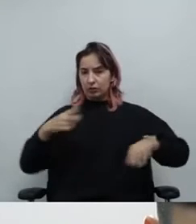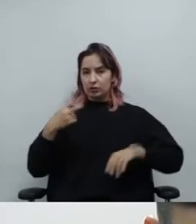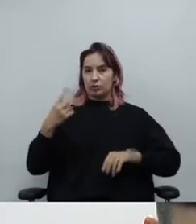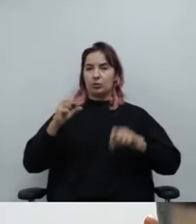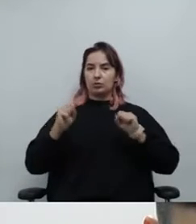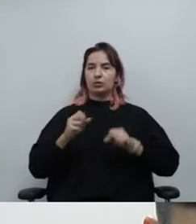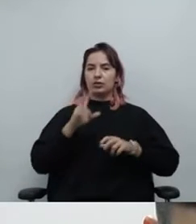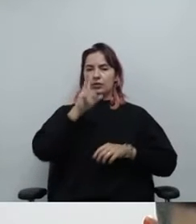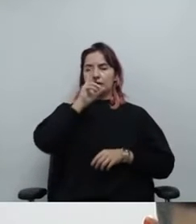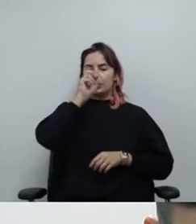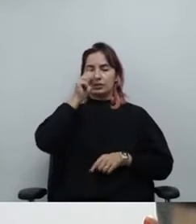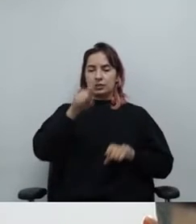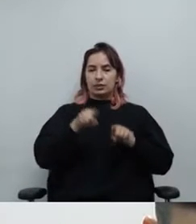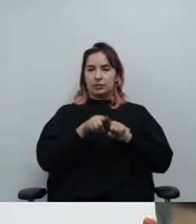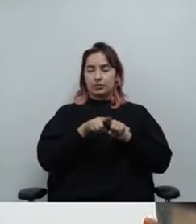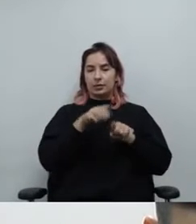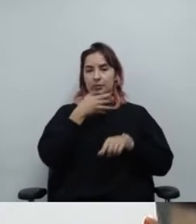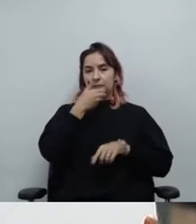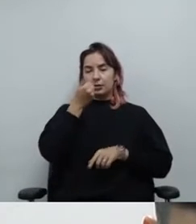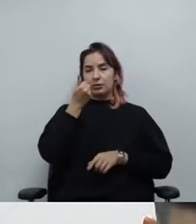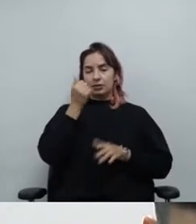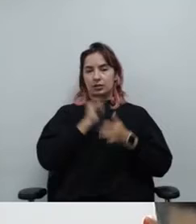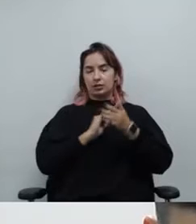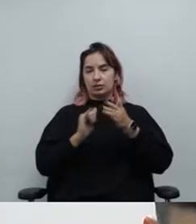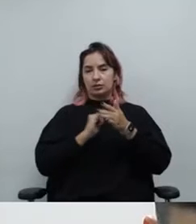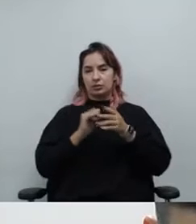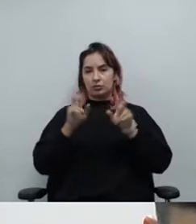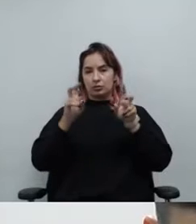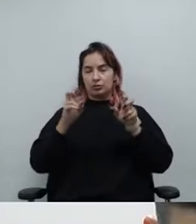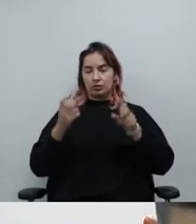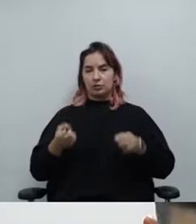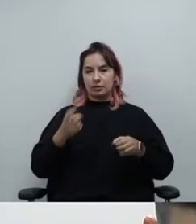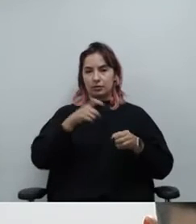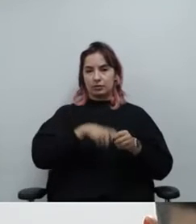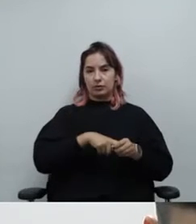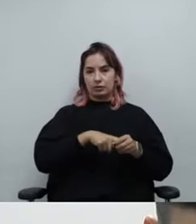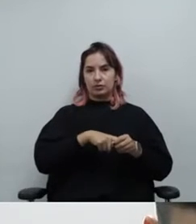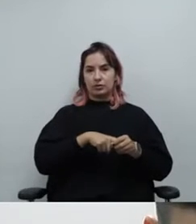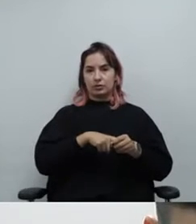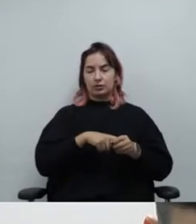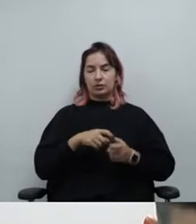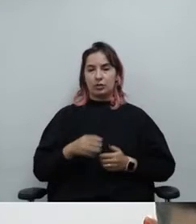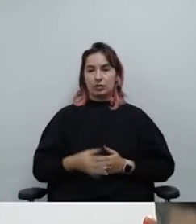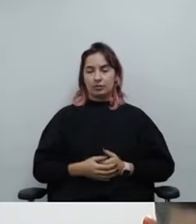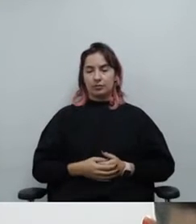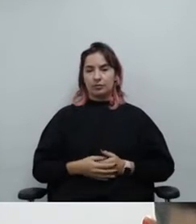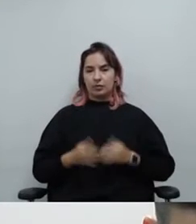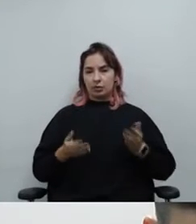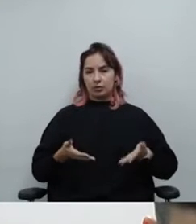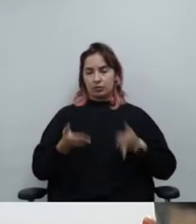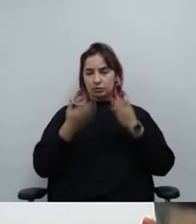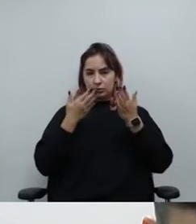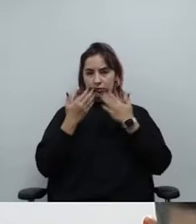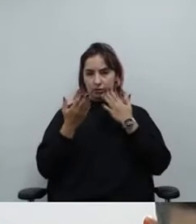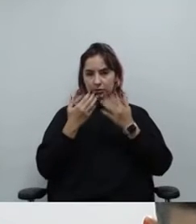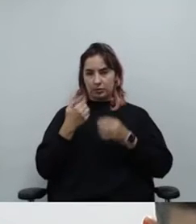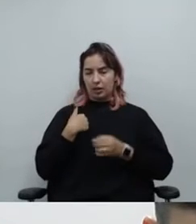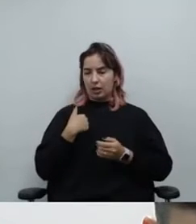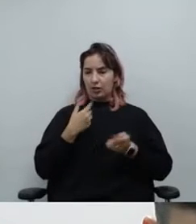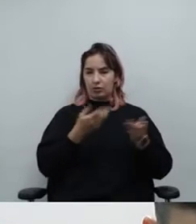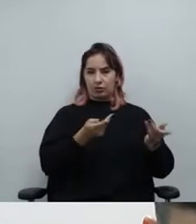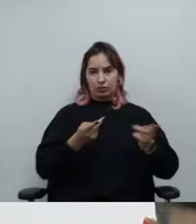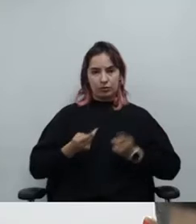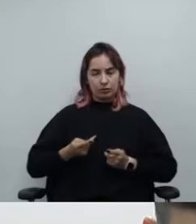essa atuação, qualificar essa atuação da instituição. O tema vai voltar à pauta aqui, vai estar hoje em debate, então também deixo o convite